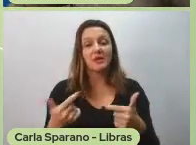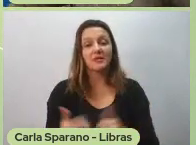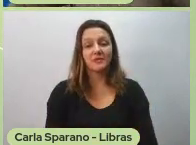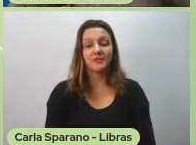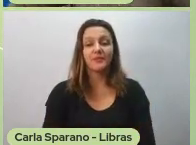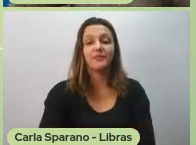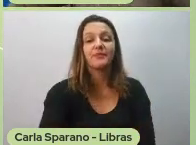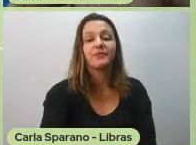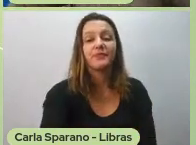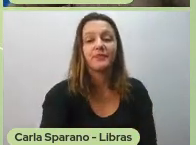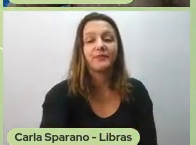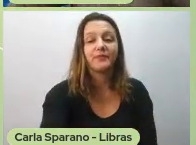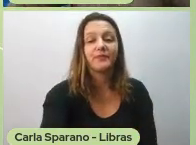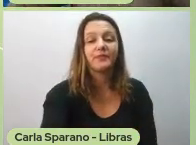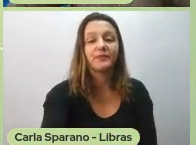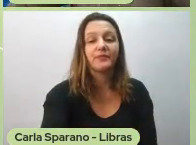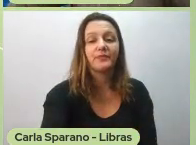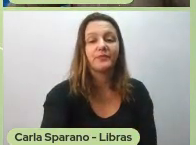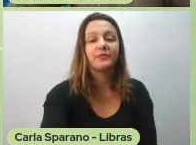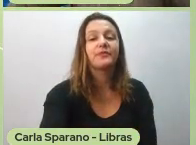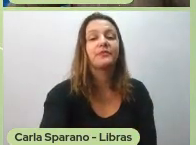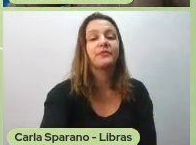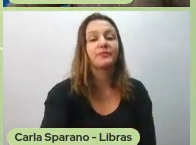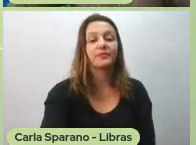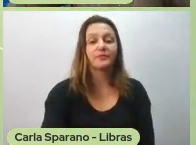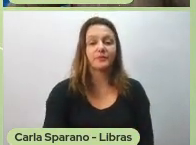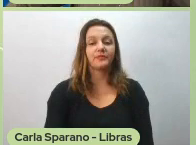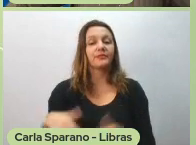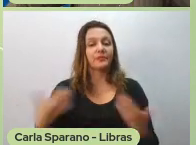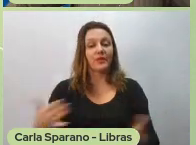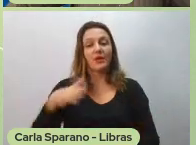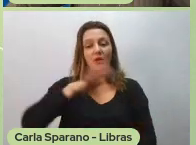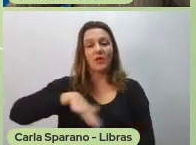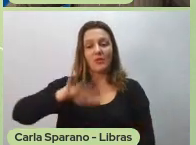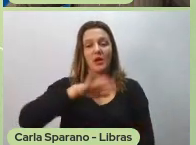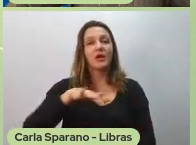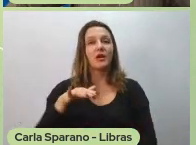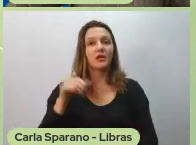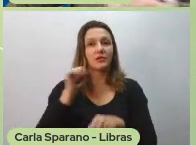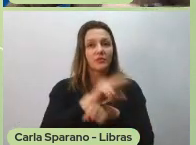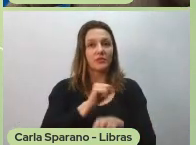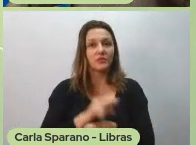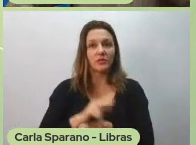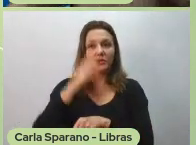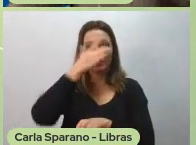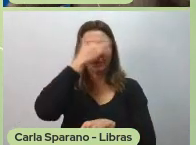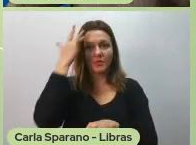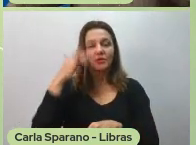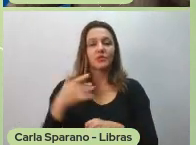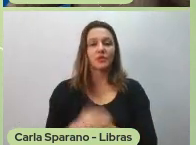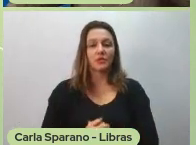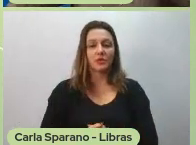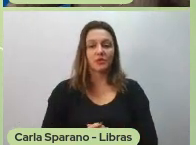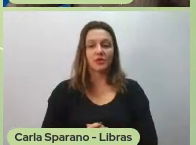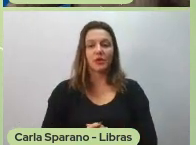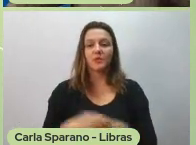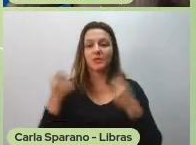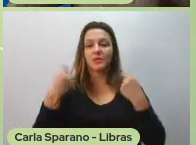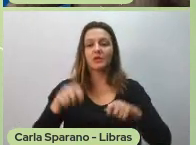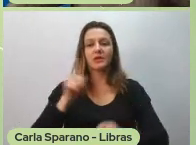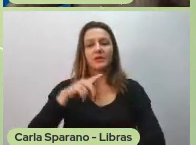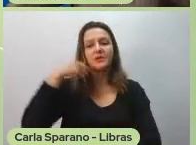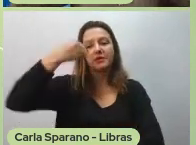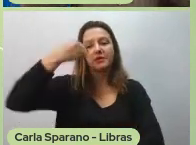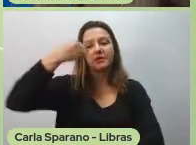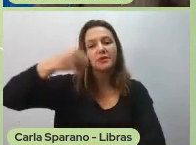nessa frente. Então, é uma área em que a gente contrata pessoas em que não precisa ter experiência com isso. A